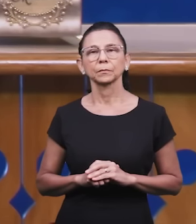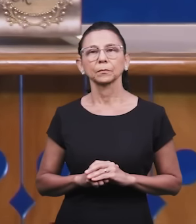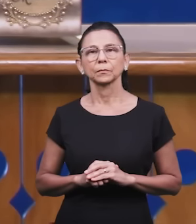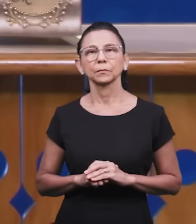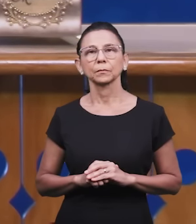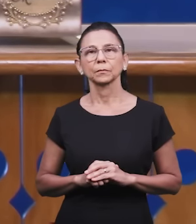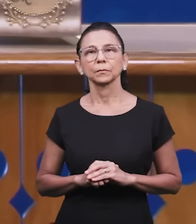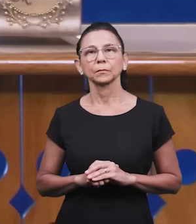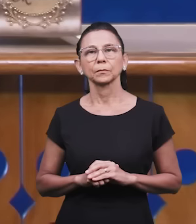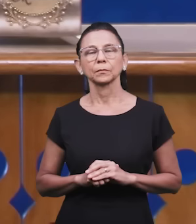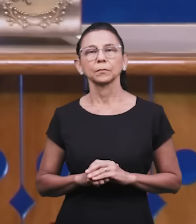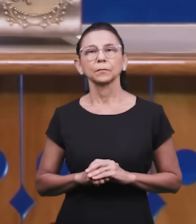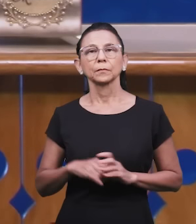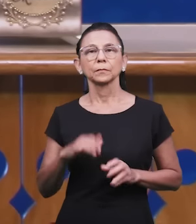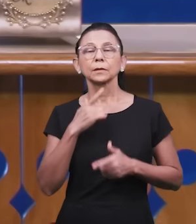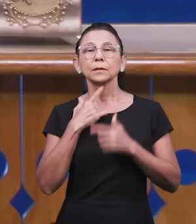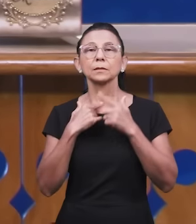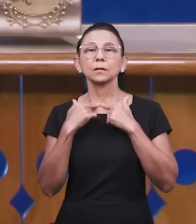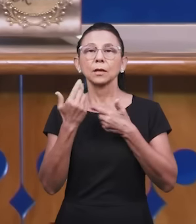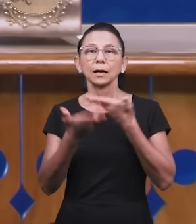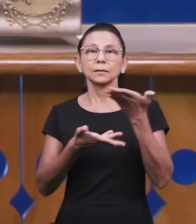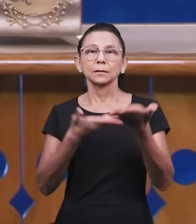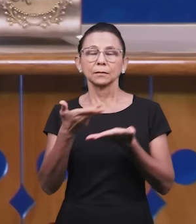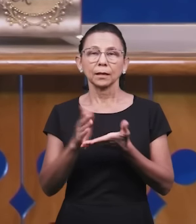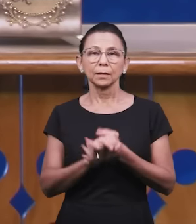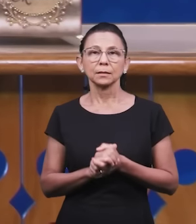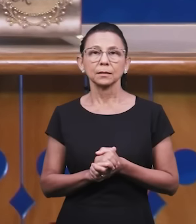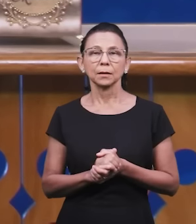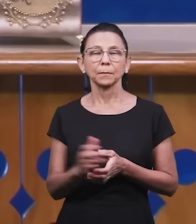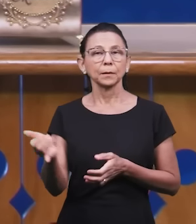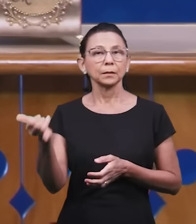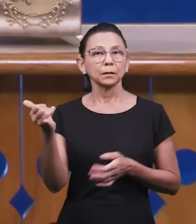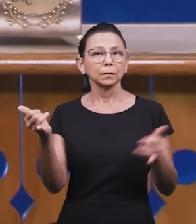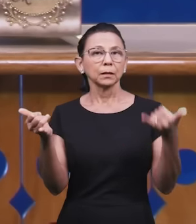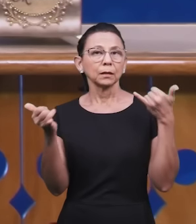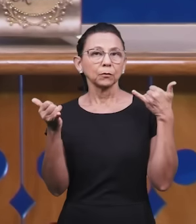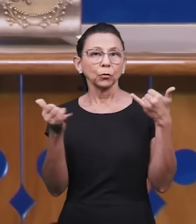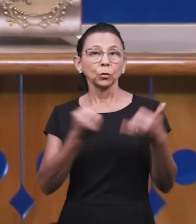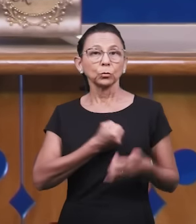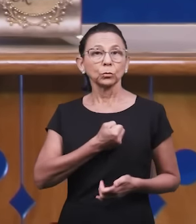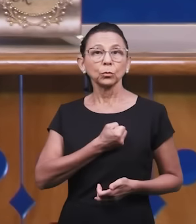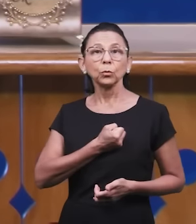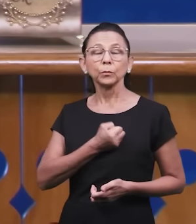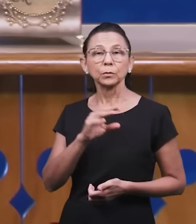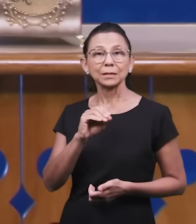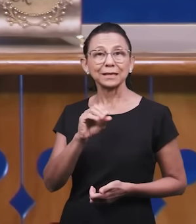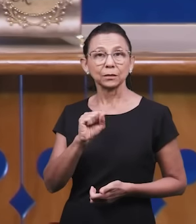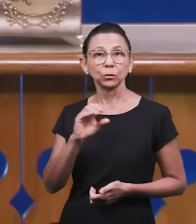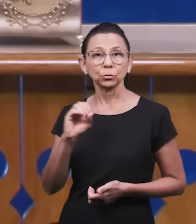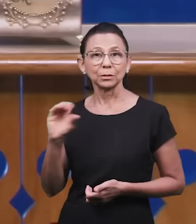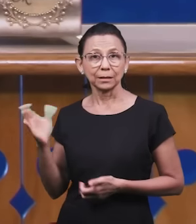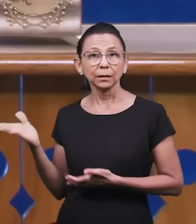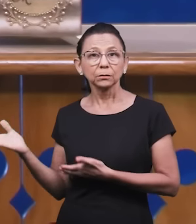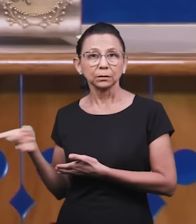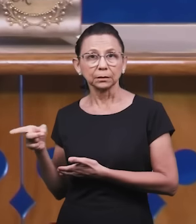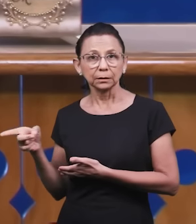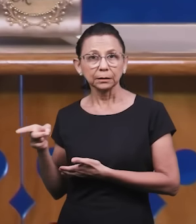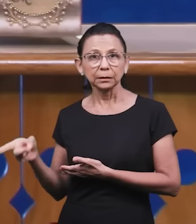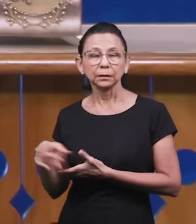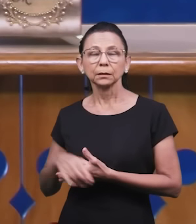página. E aqueles que desejarem uma assistência por telefone, nós temos o canal 0800